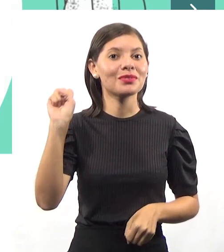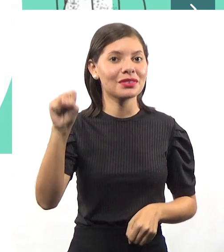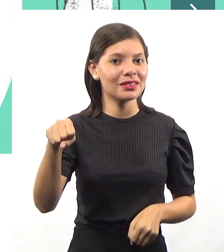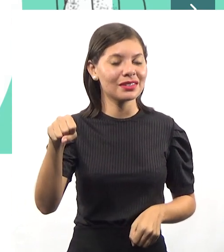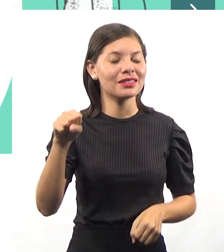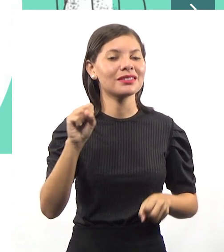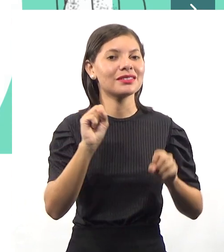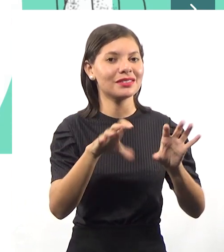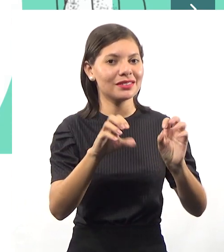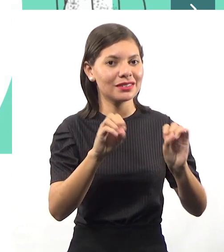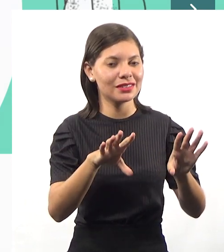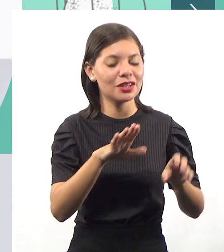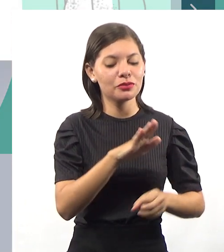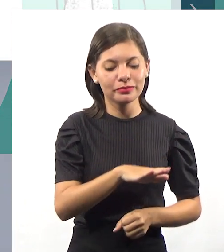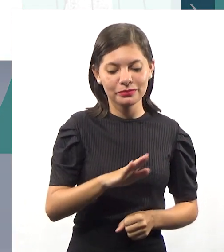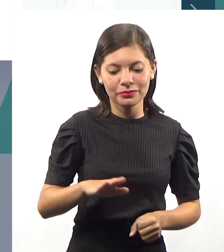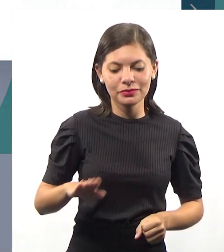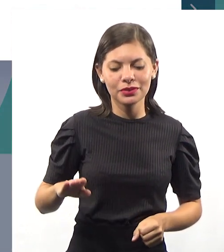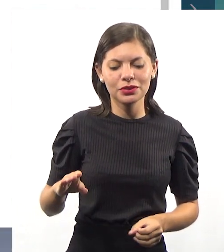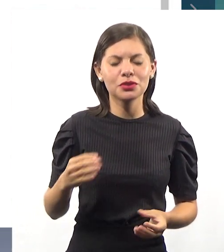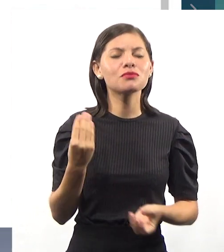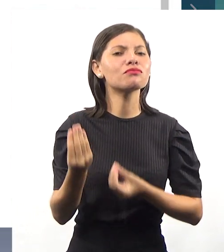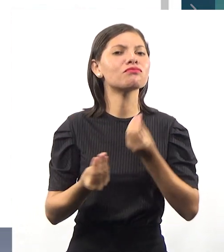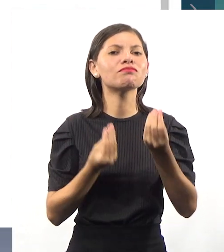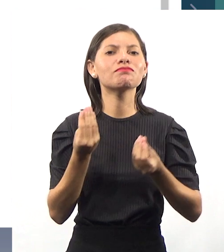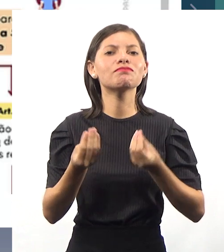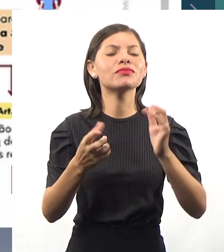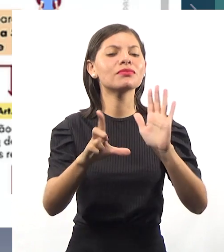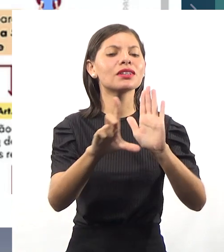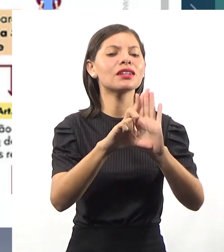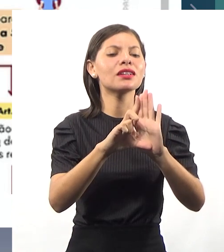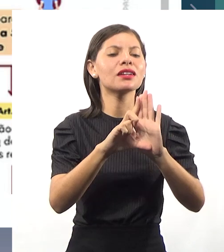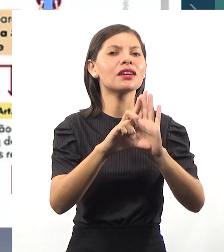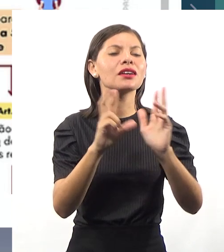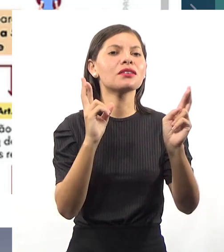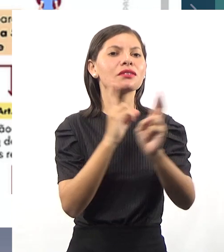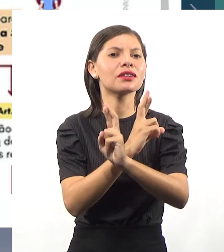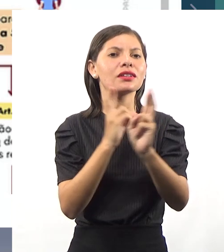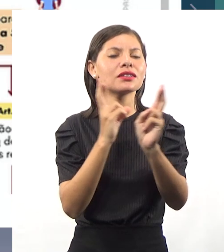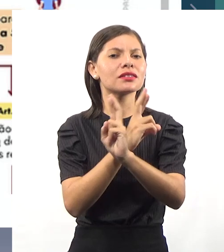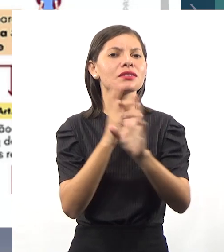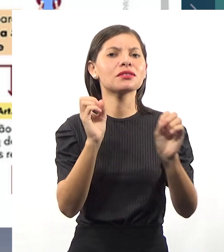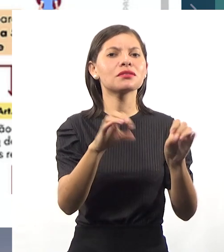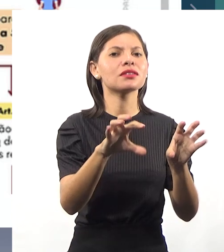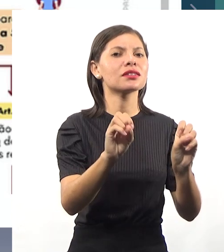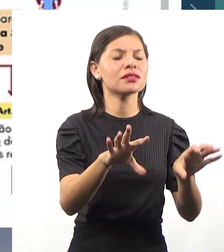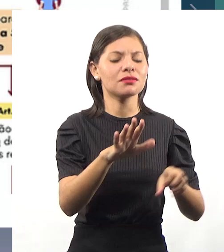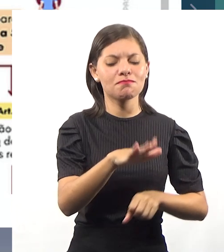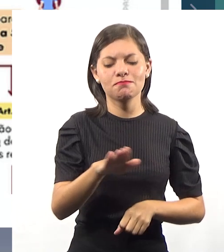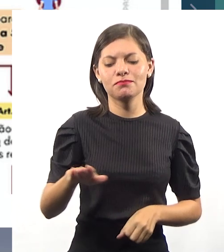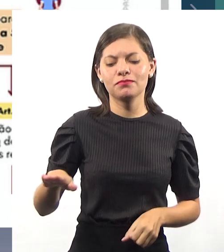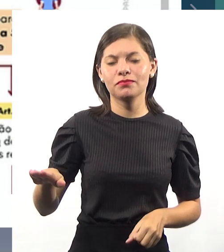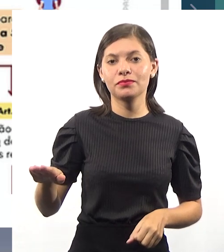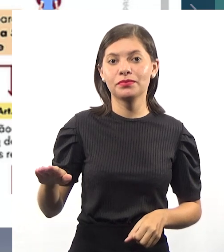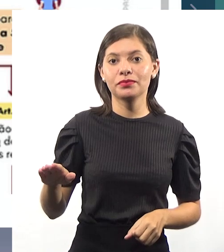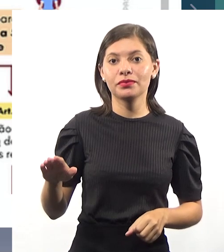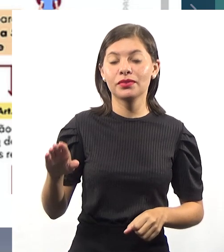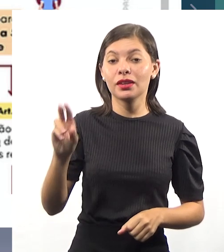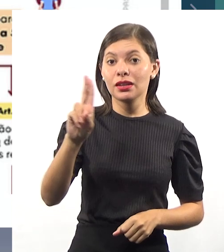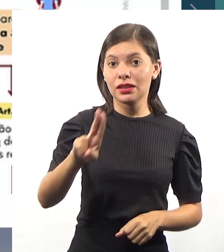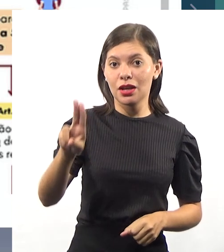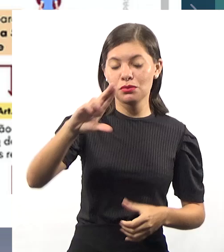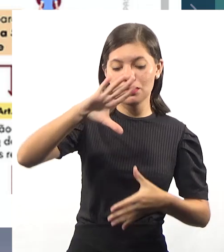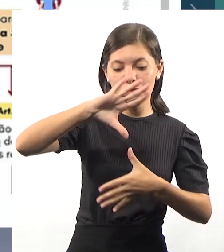infantil. Então, o que versa a LDB com relação à educação infantil? Então, aqui a gente está usando um